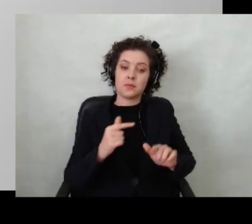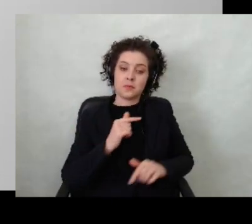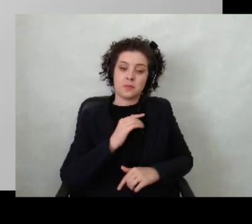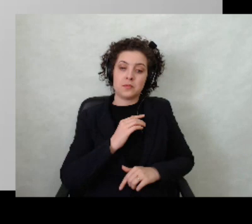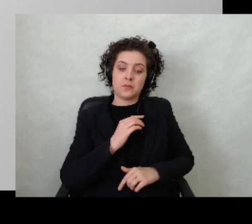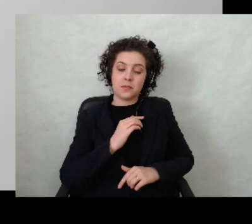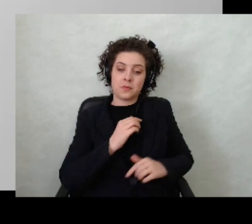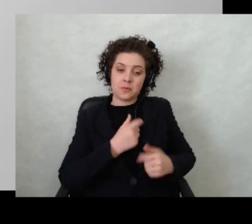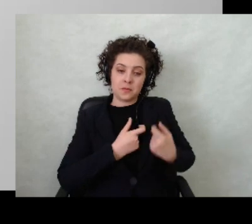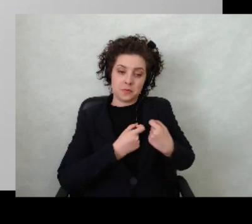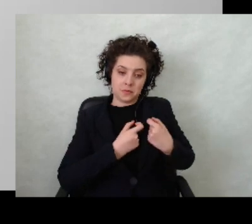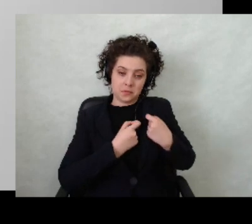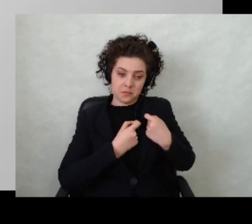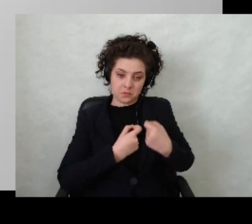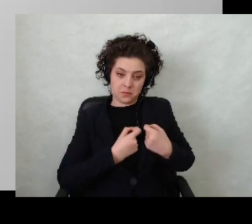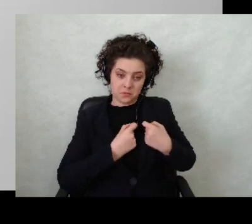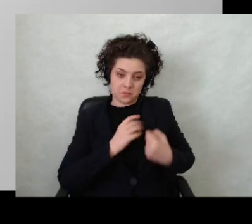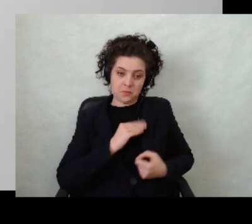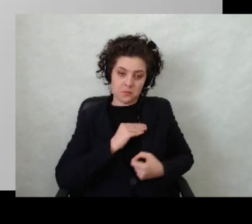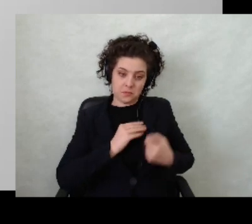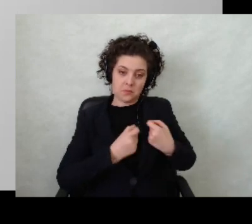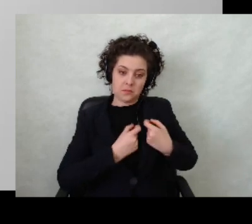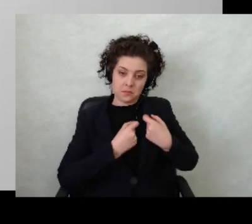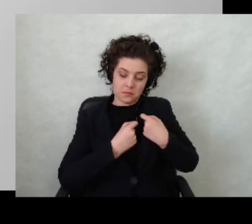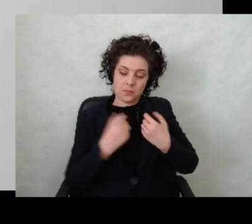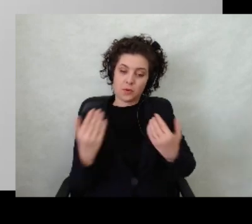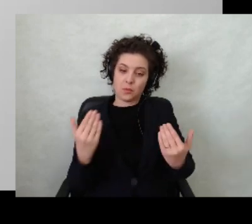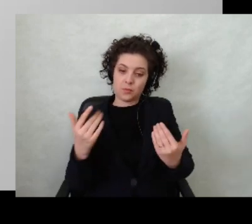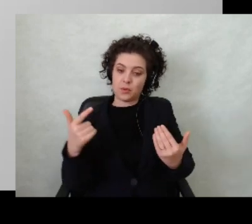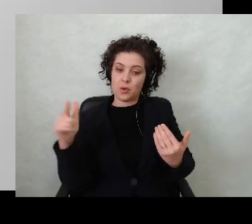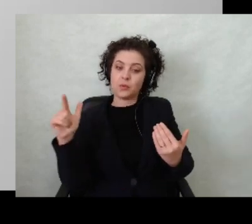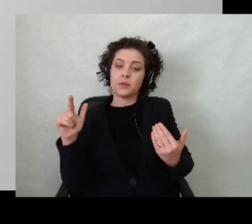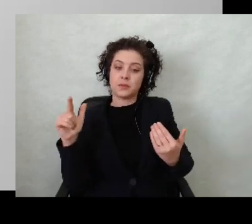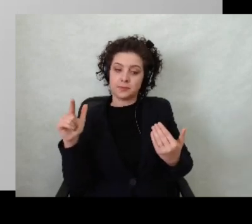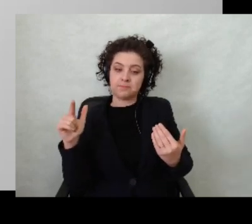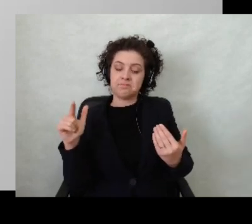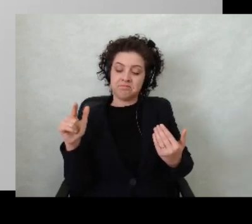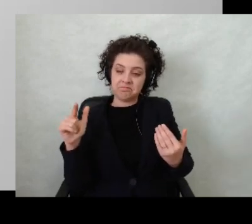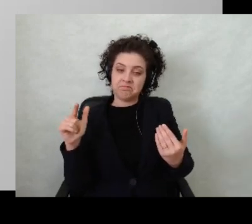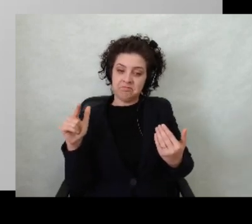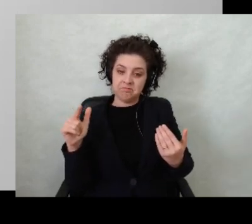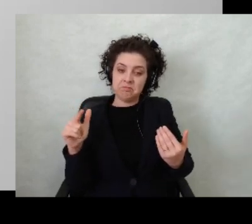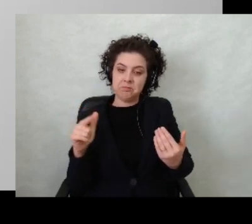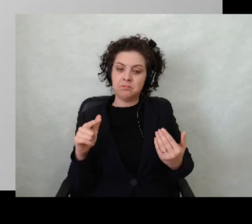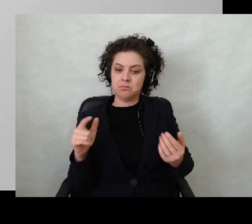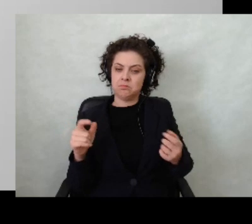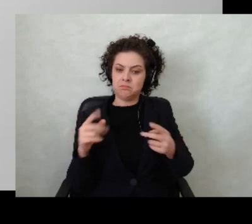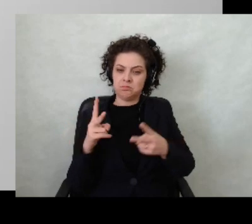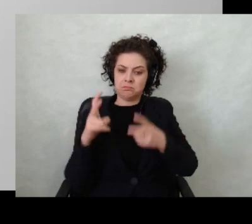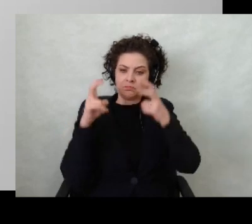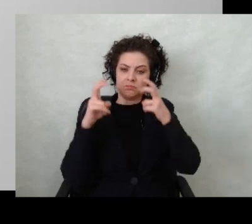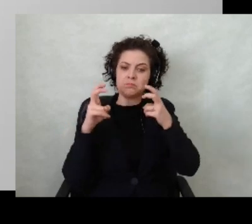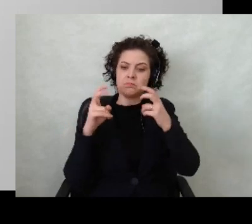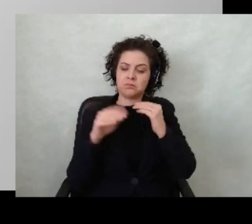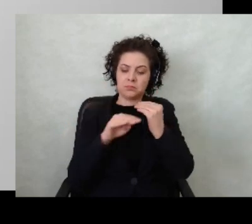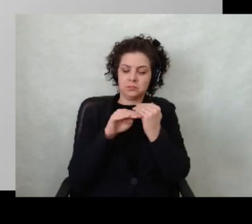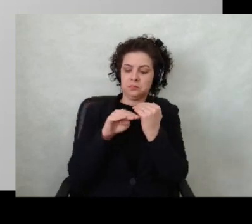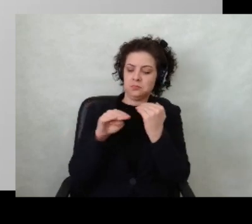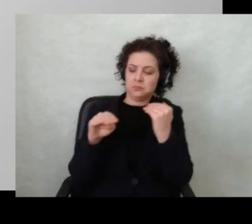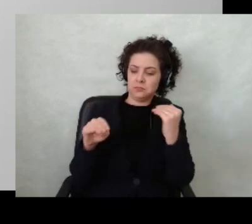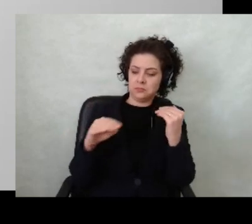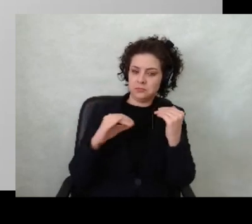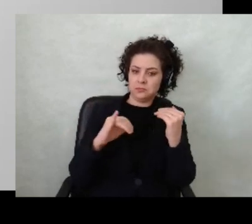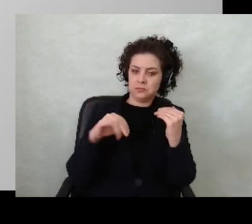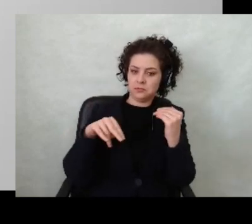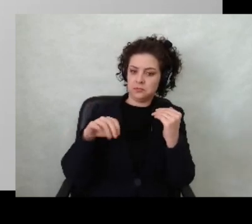grandeza bem superior comparado às outras populações, e nós podemos observar um padrão de cinética diferente,